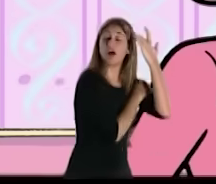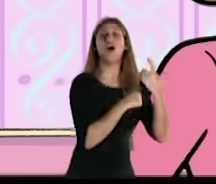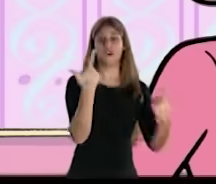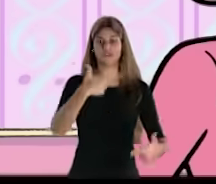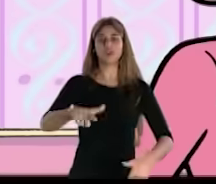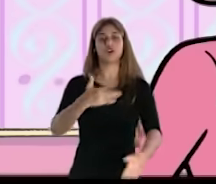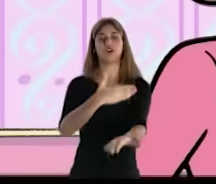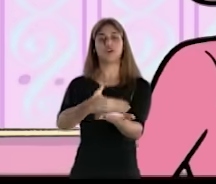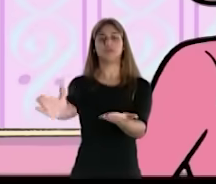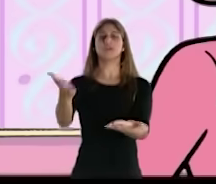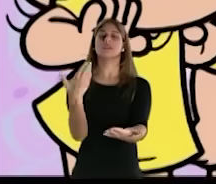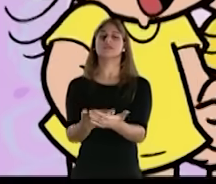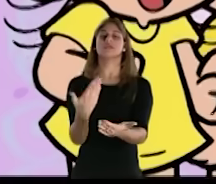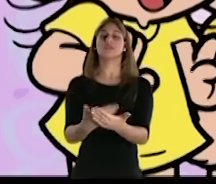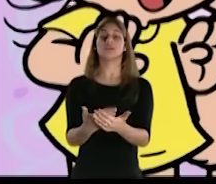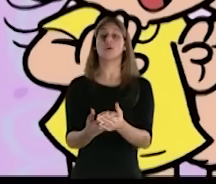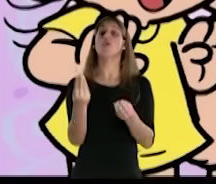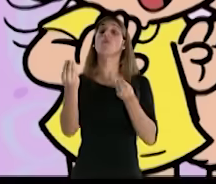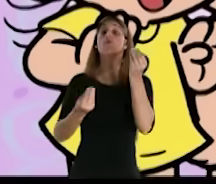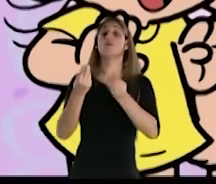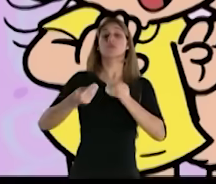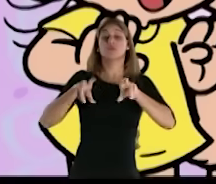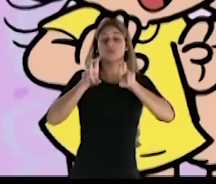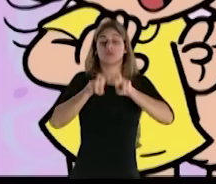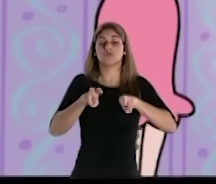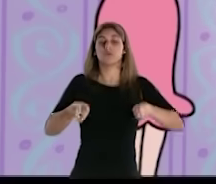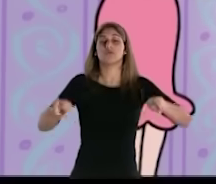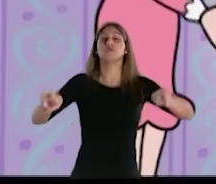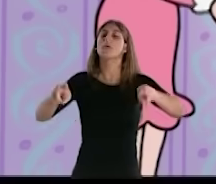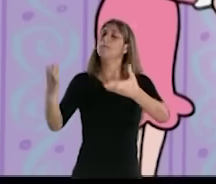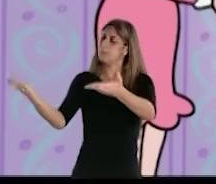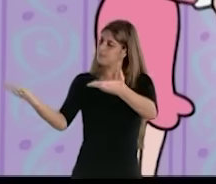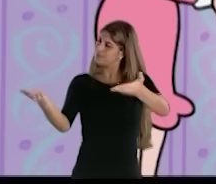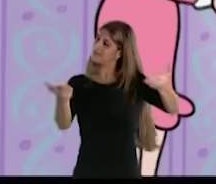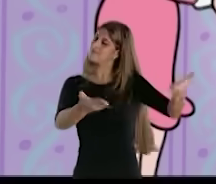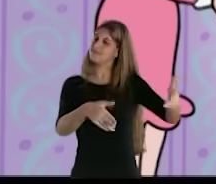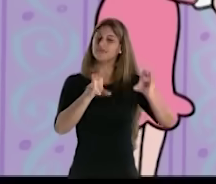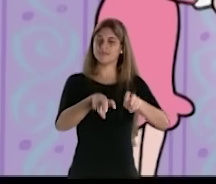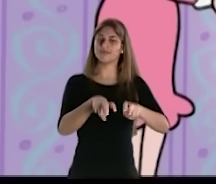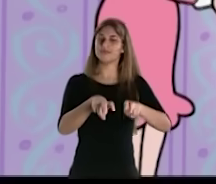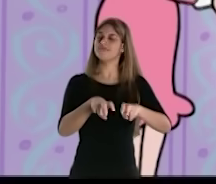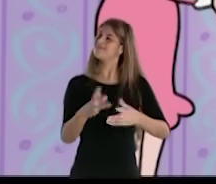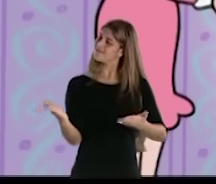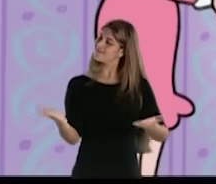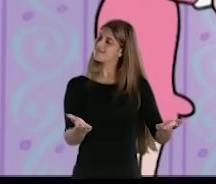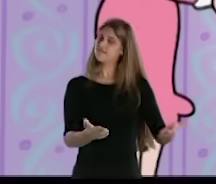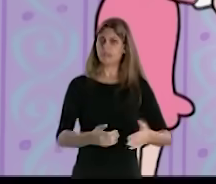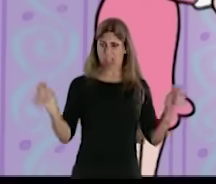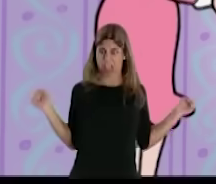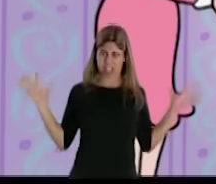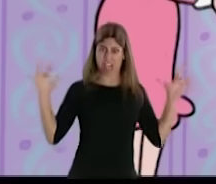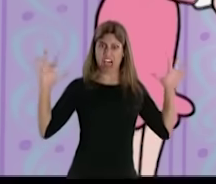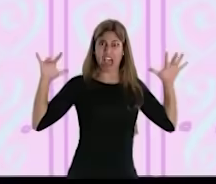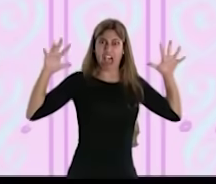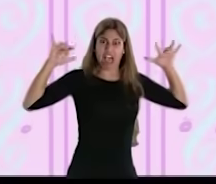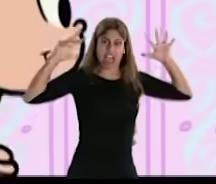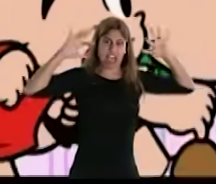E vamos começar a aula. Primeiro, vamos aprender como portar sua mesa. Sente-se, por favor.